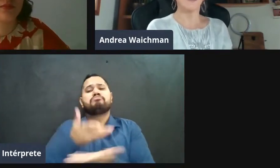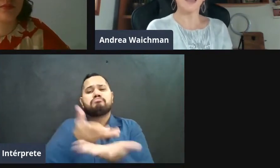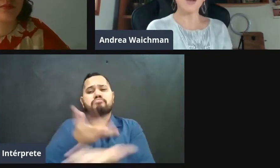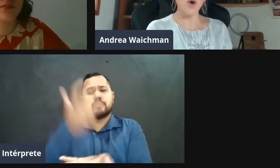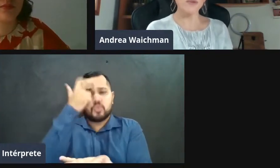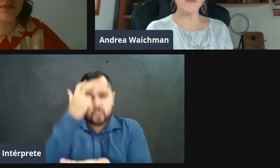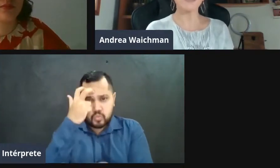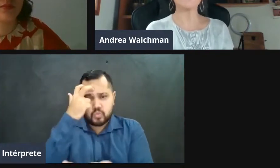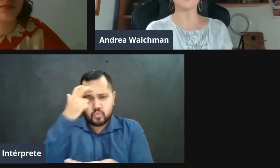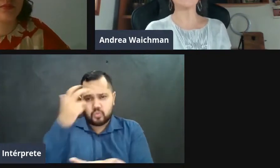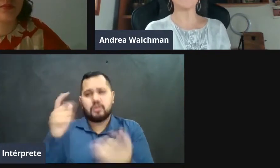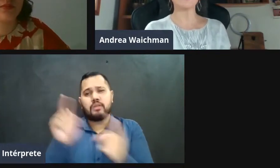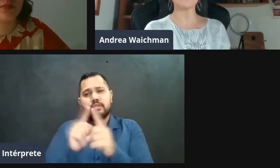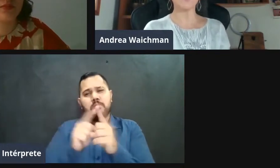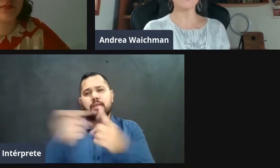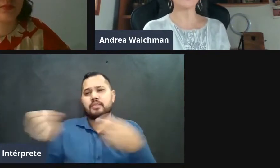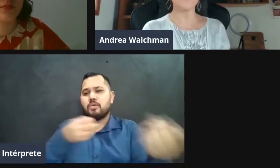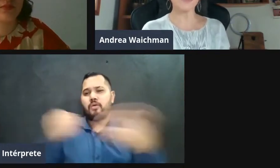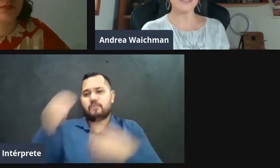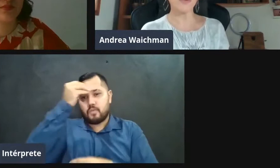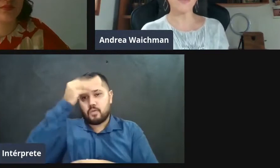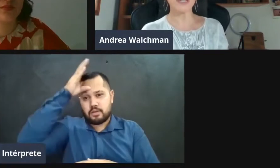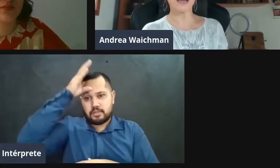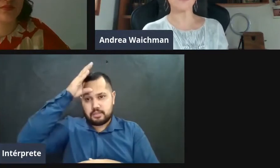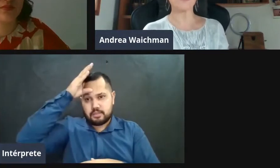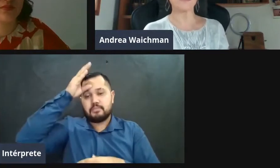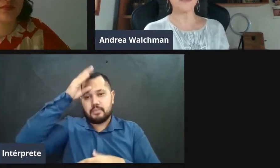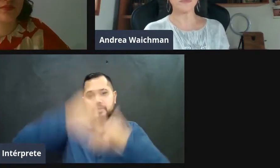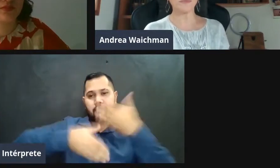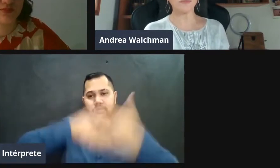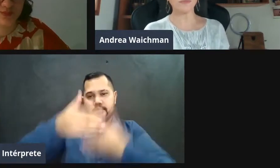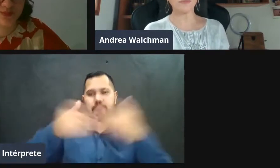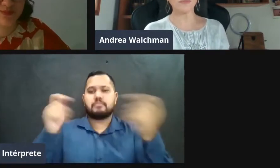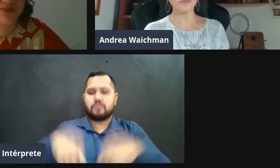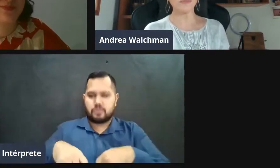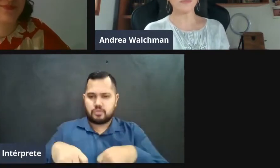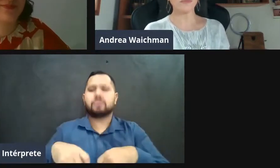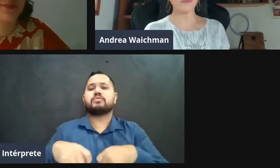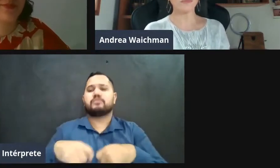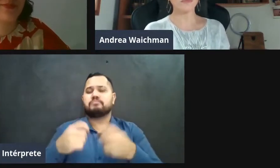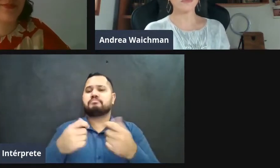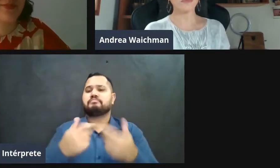de ter novos aprendizados a partir de cursos que podem ser ofertados.